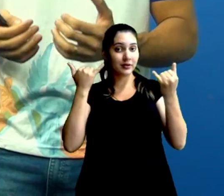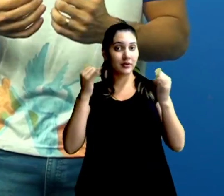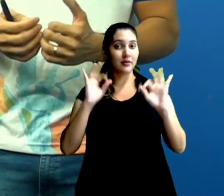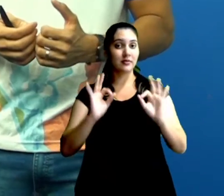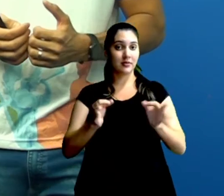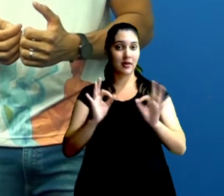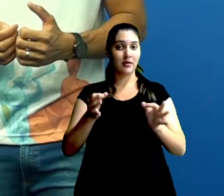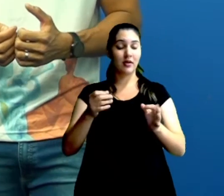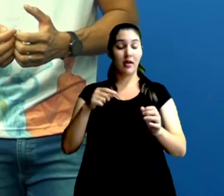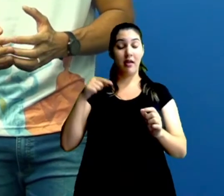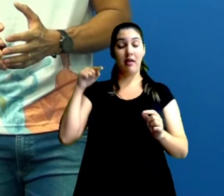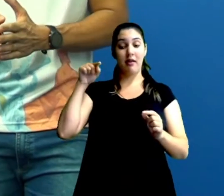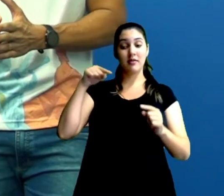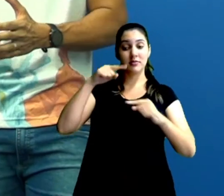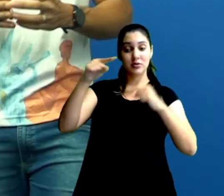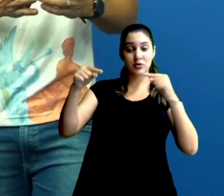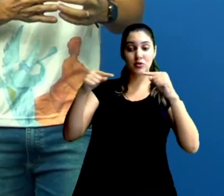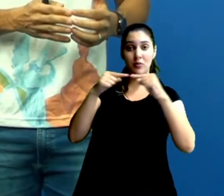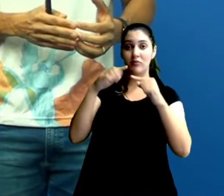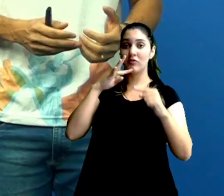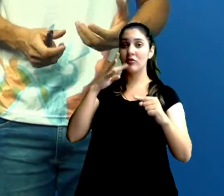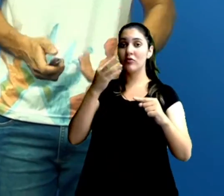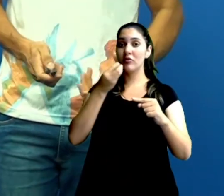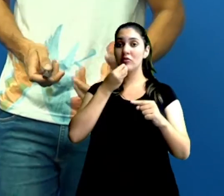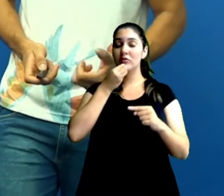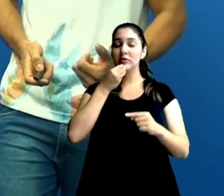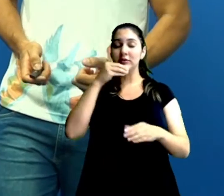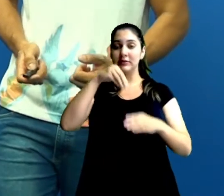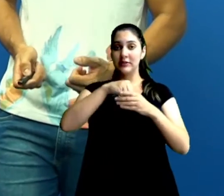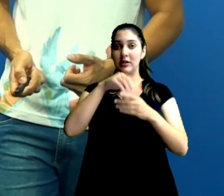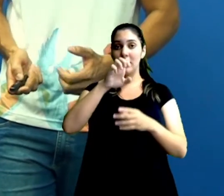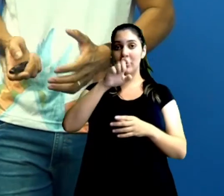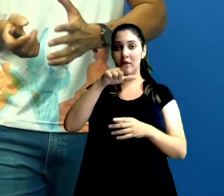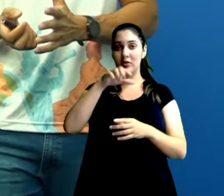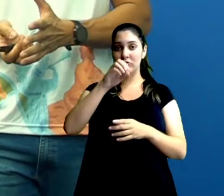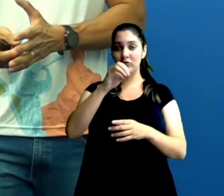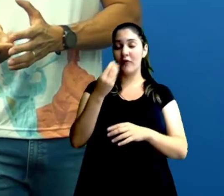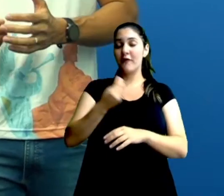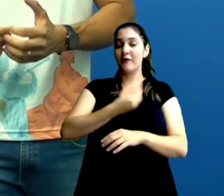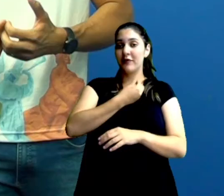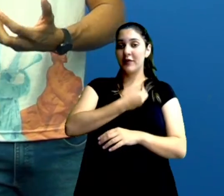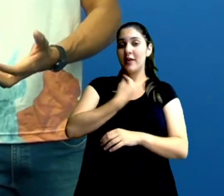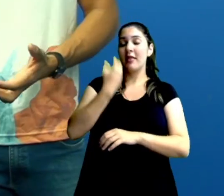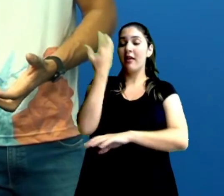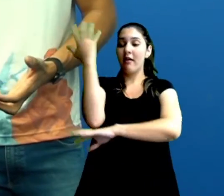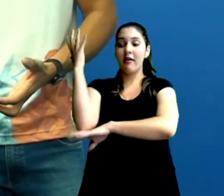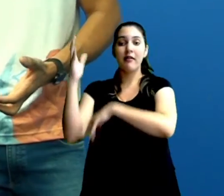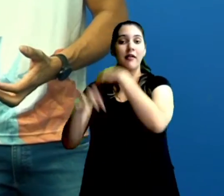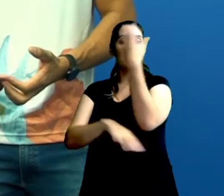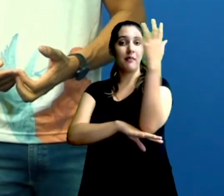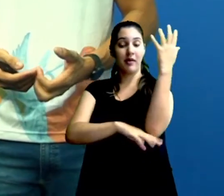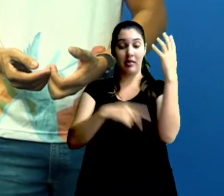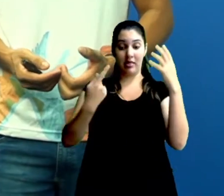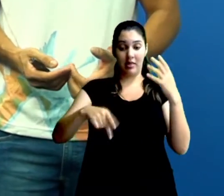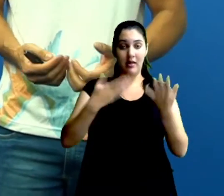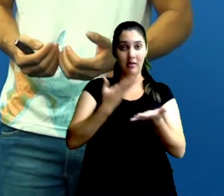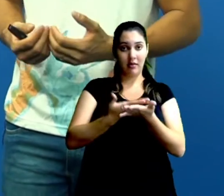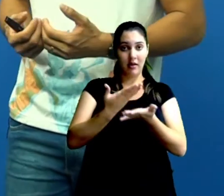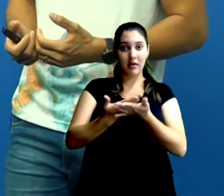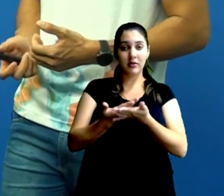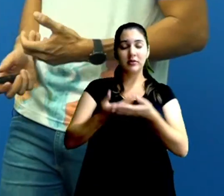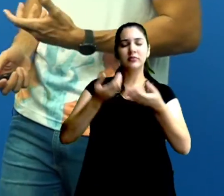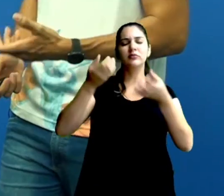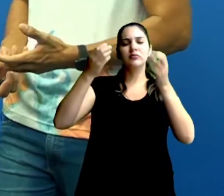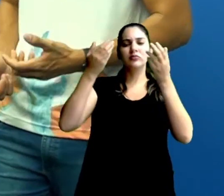certo? Esse objeto de conhecimento está dentro do eixo vida e ambiente. Então, nessa nossa aula, iremos tratar sobre